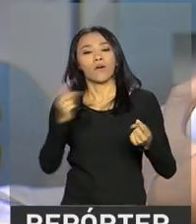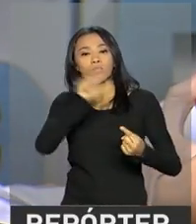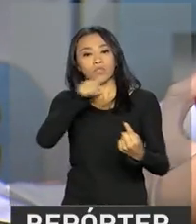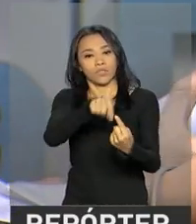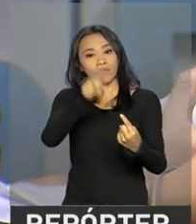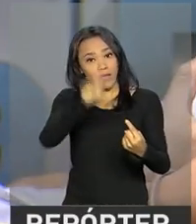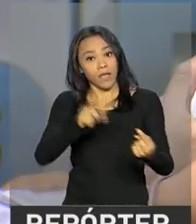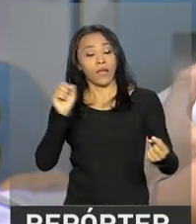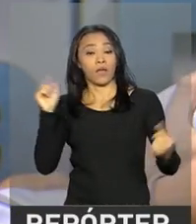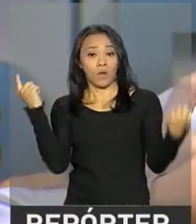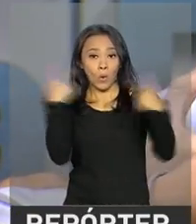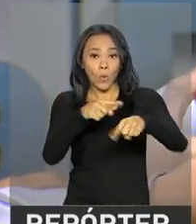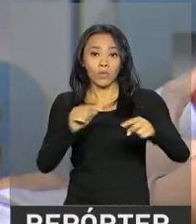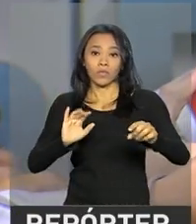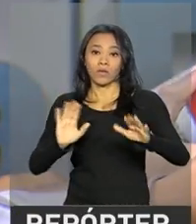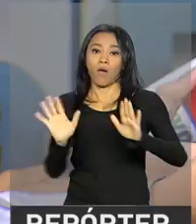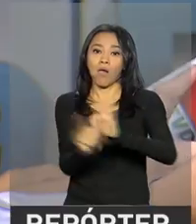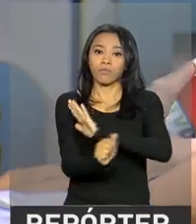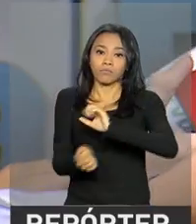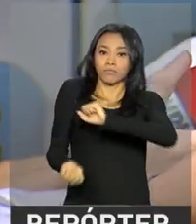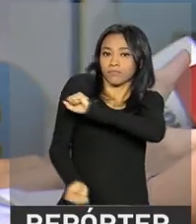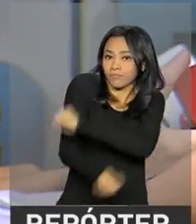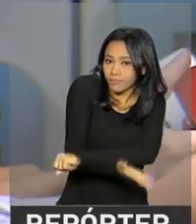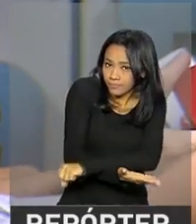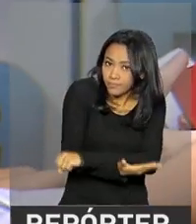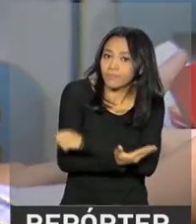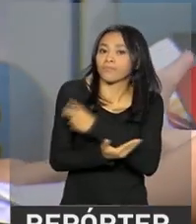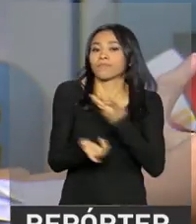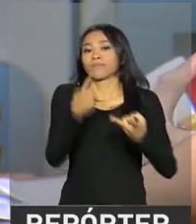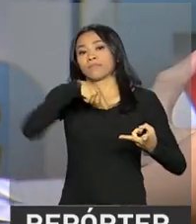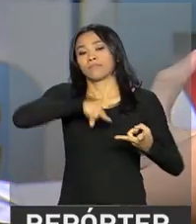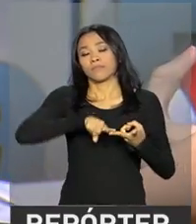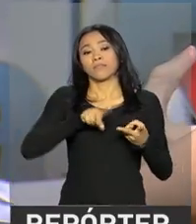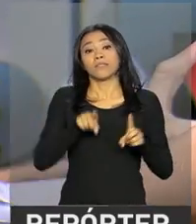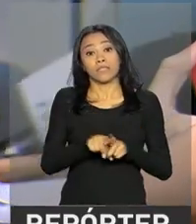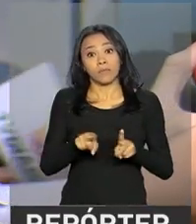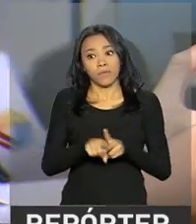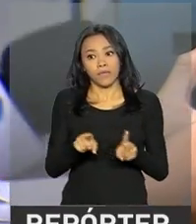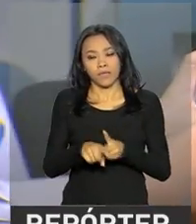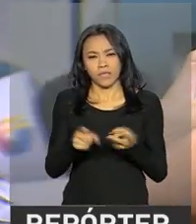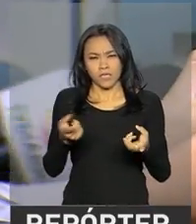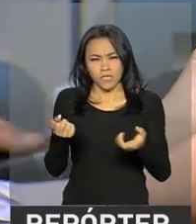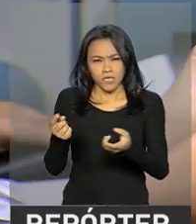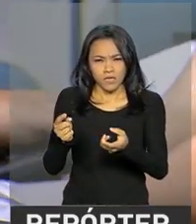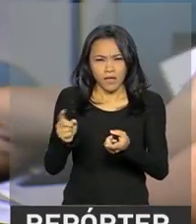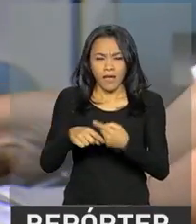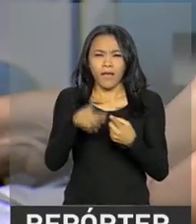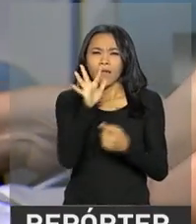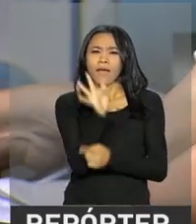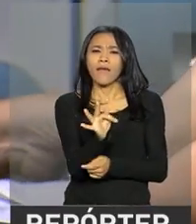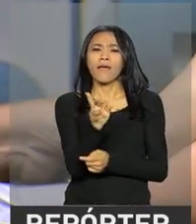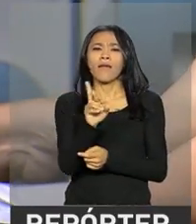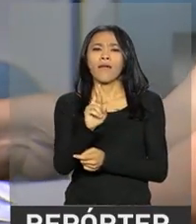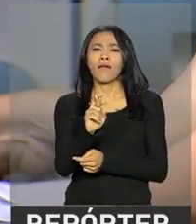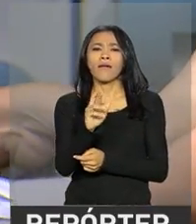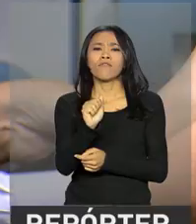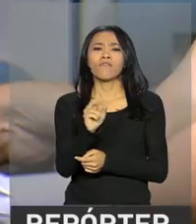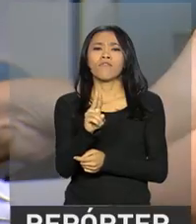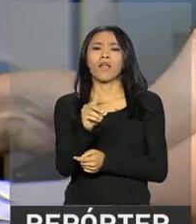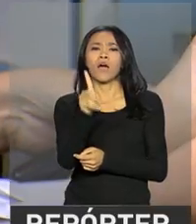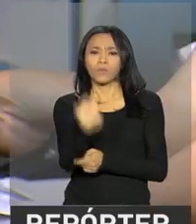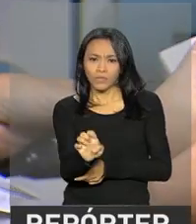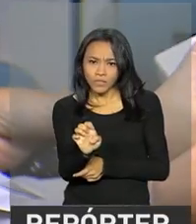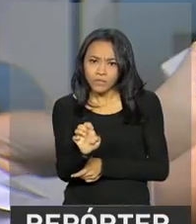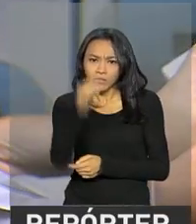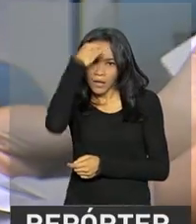sonegação são os grandes a continuação dos esquemas de nas grandes operações de fraude que a receita participa em força tarefa